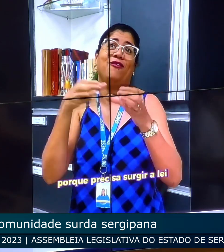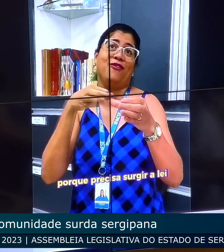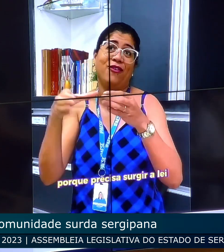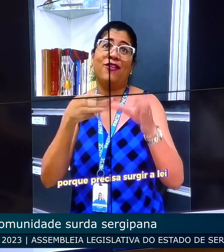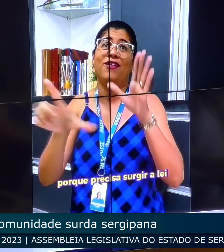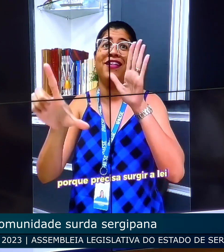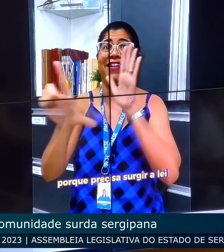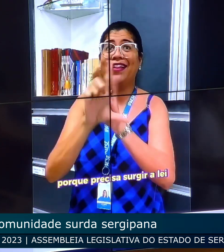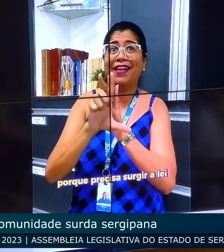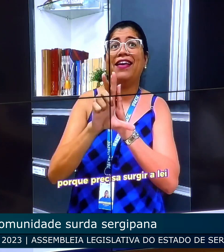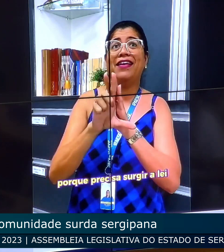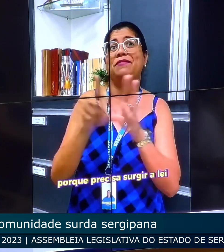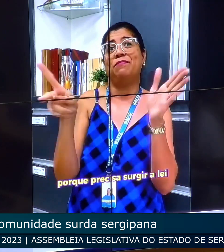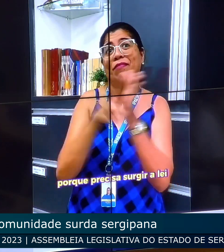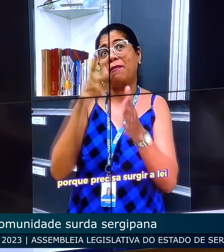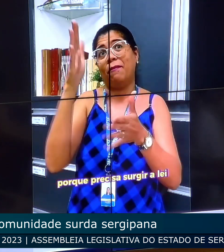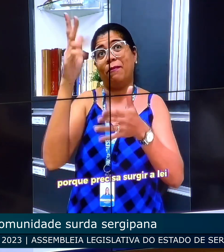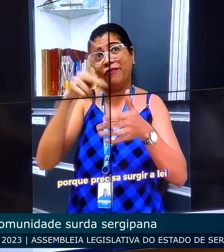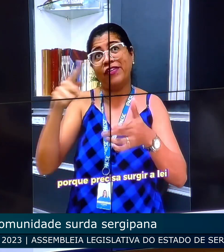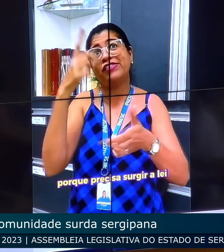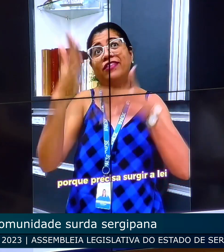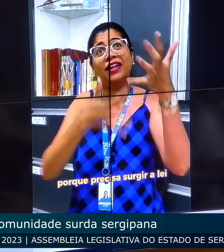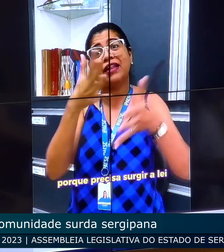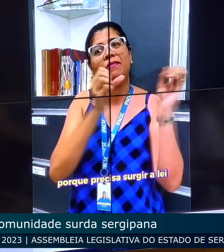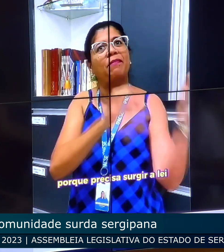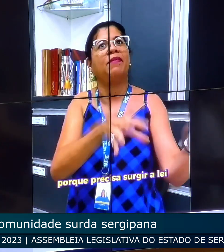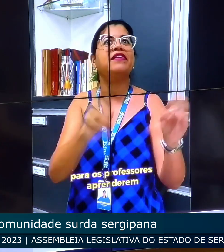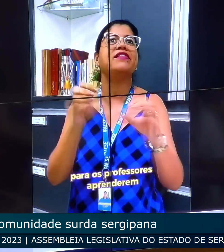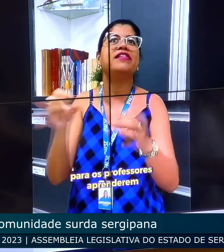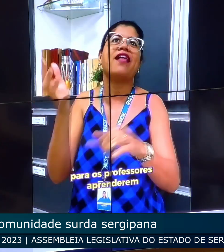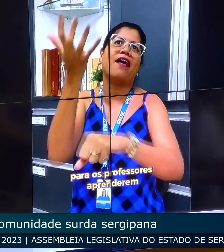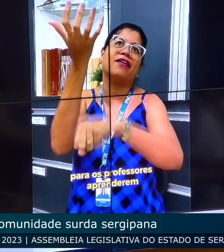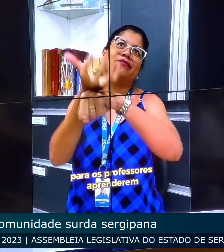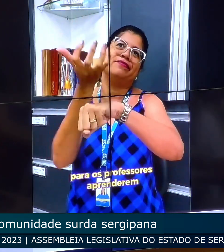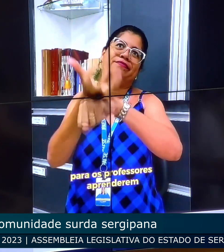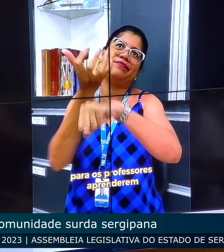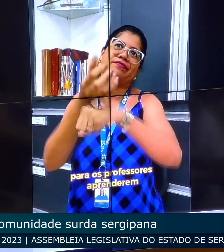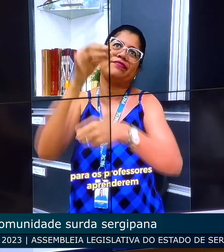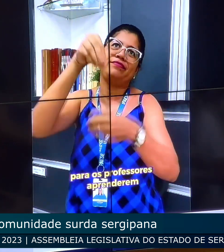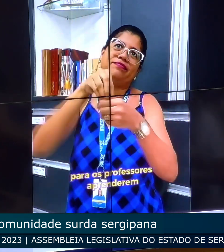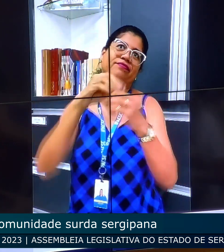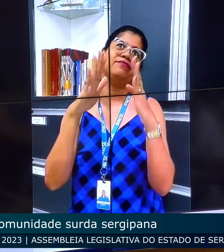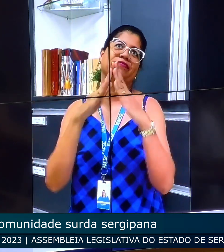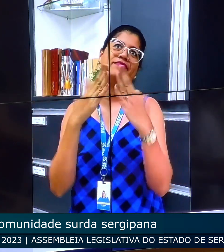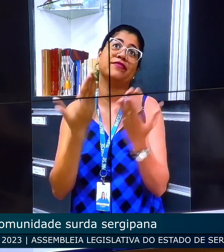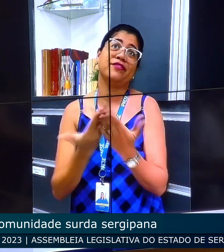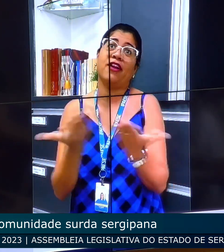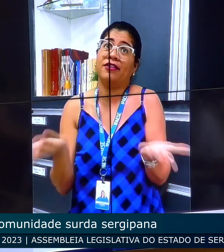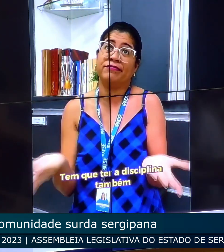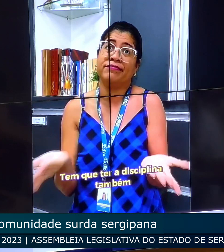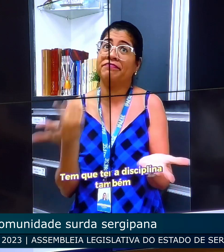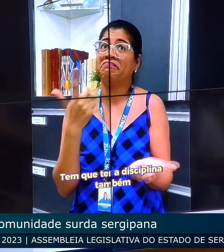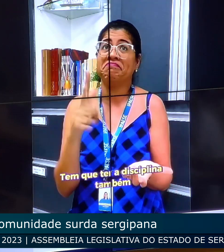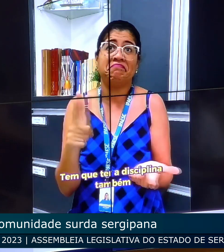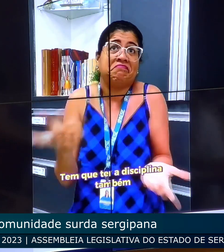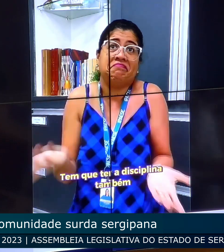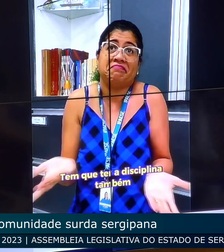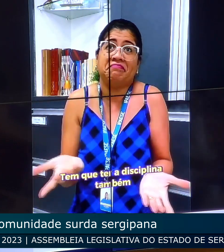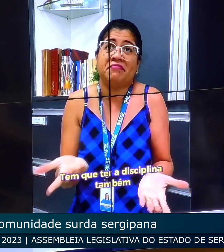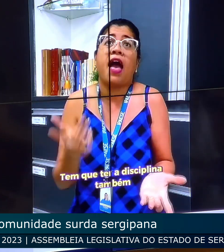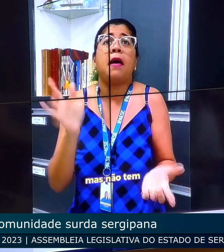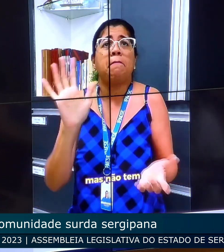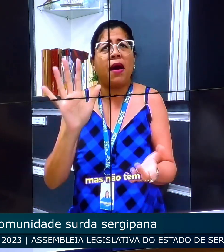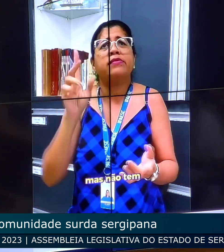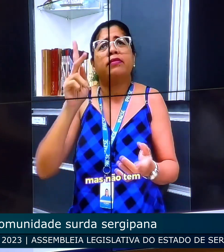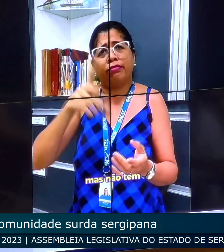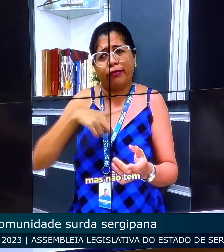Porque precisa surgir a lei, né, para os professores aprenderem. Tem que ter a disciplina